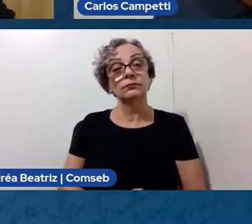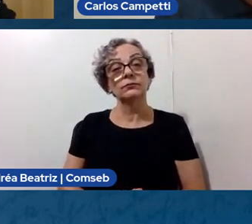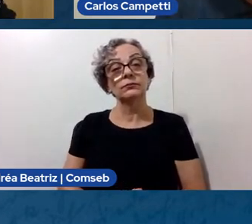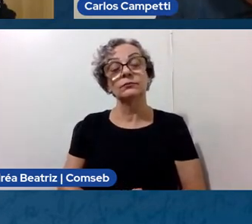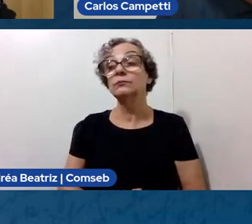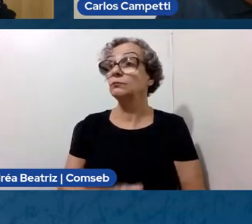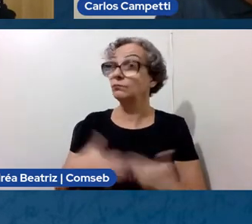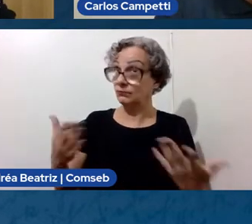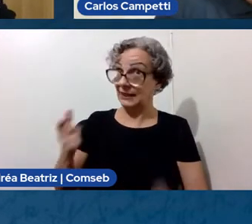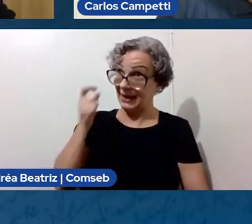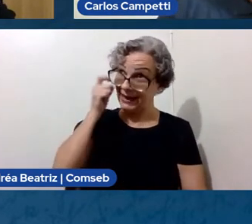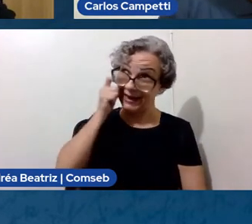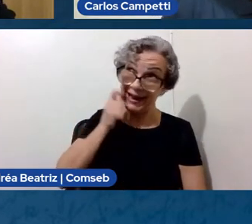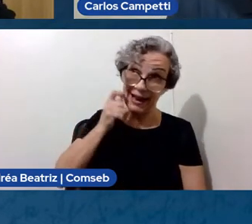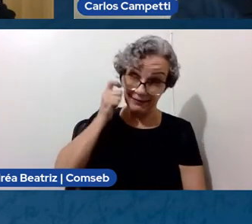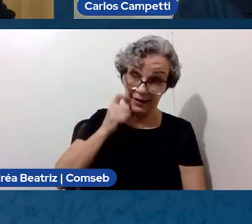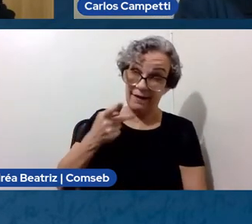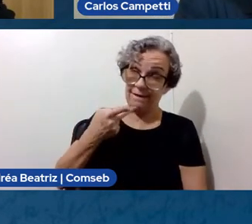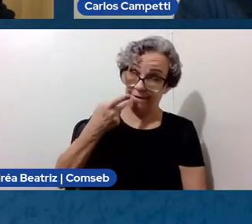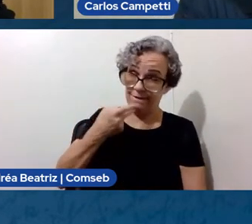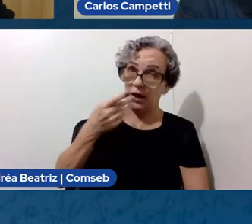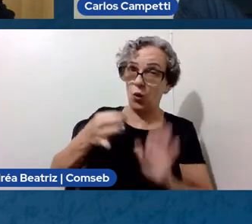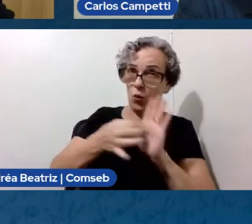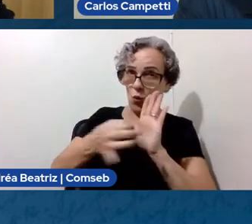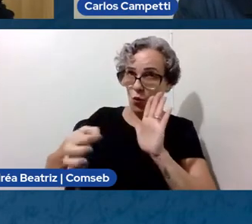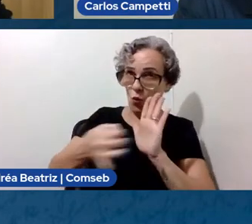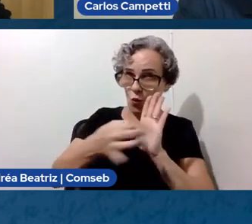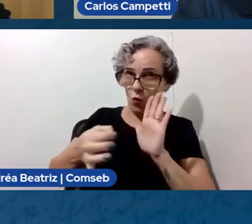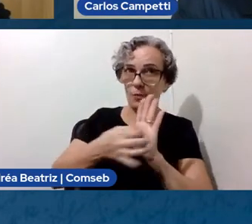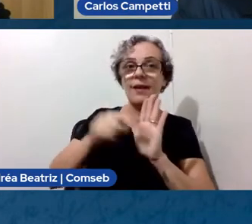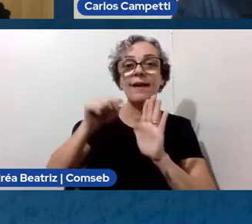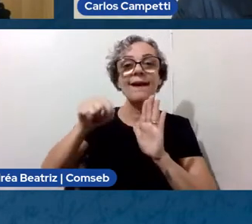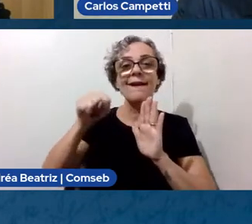E o Kardec, comentário, é que essas moléculas